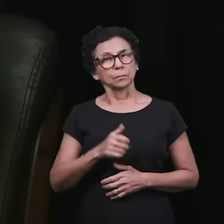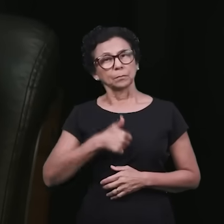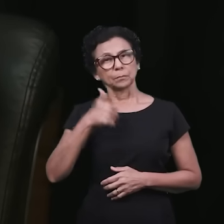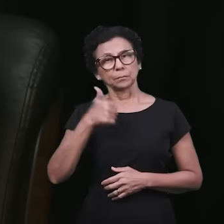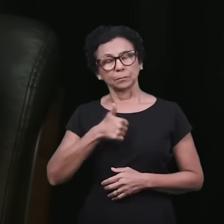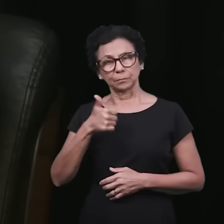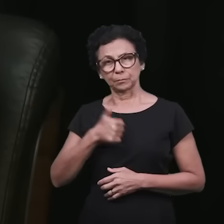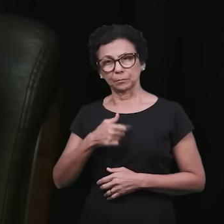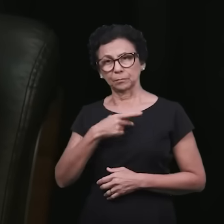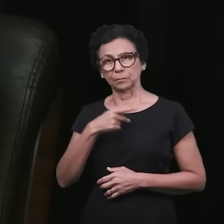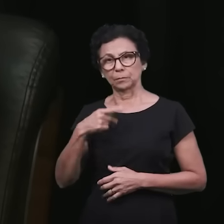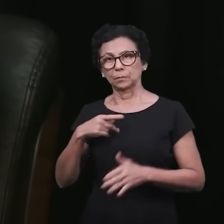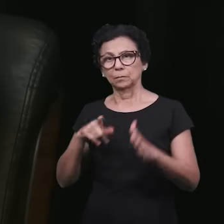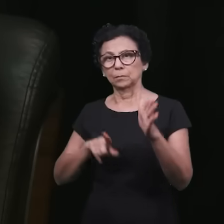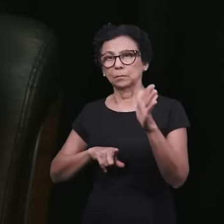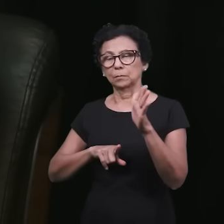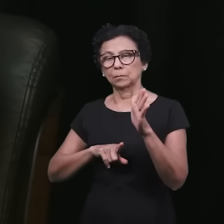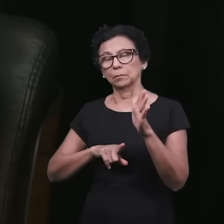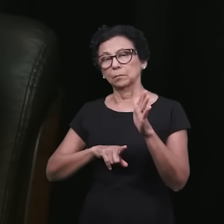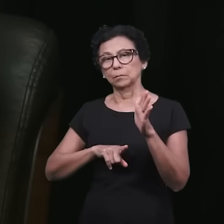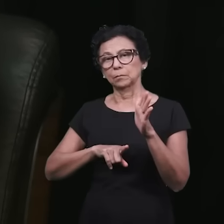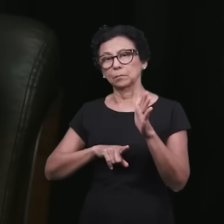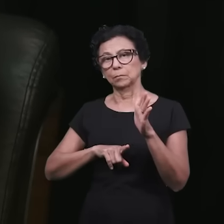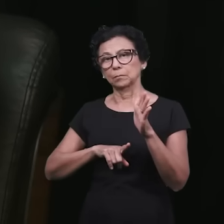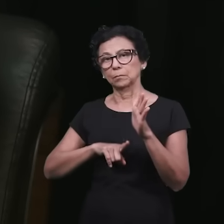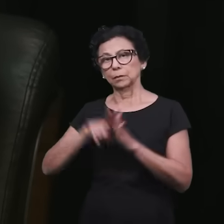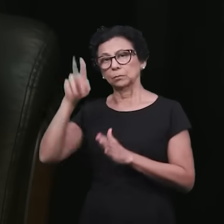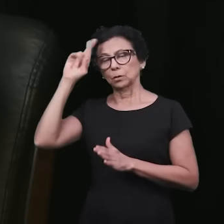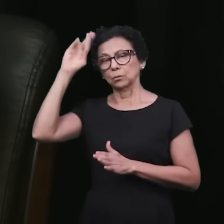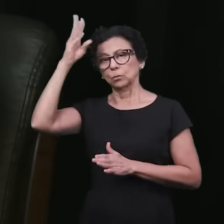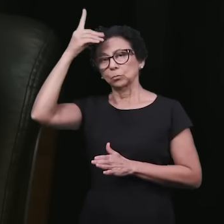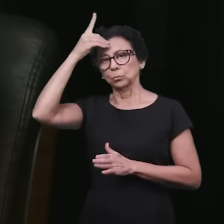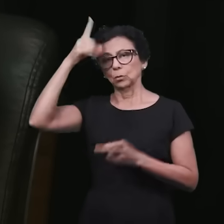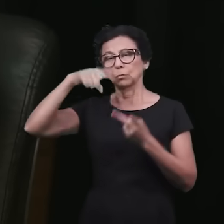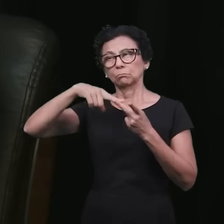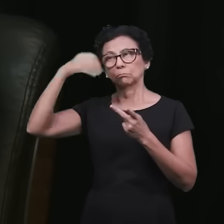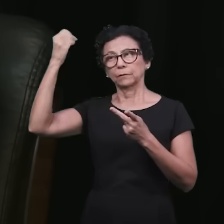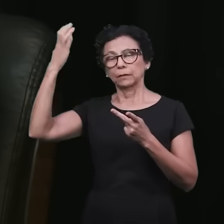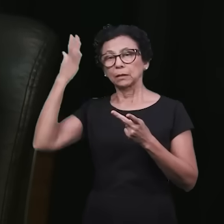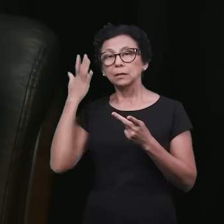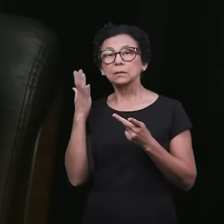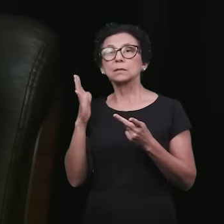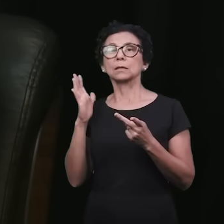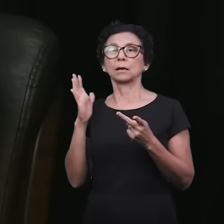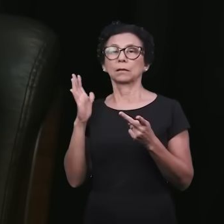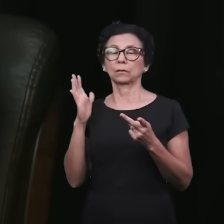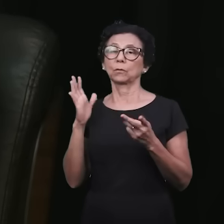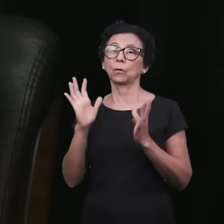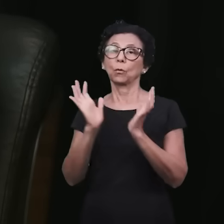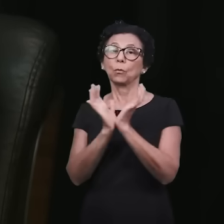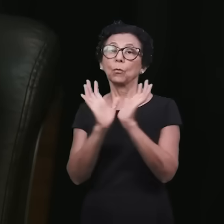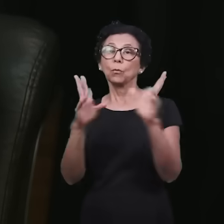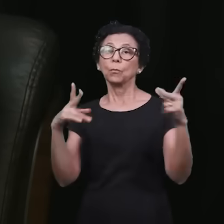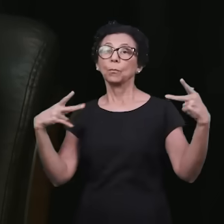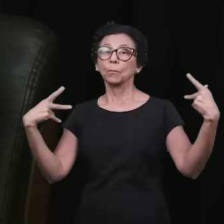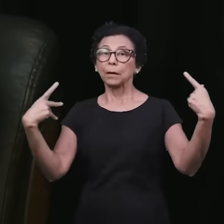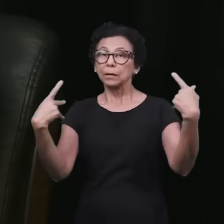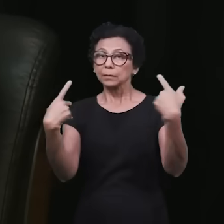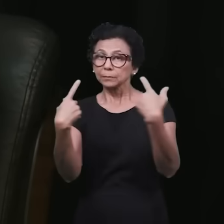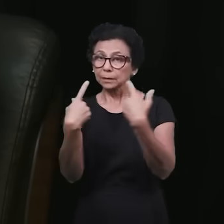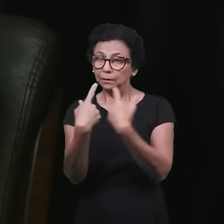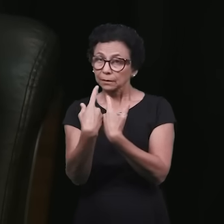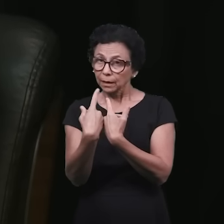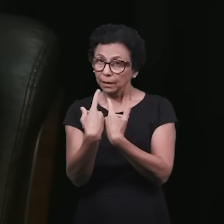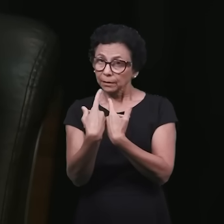ou seja, através de um dom espiritual, de uma revelação, de uma orientação dada pelo presbitério. Então, ele vai chamar